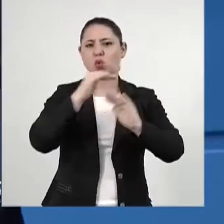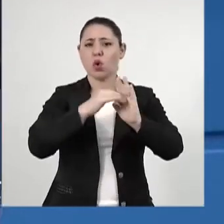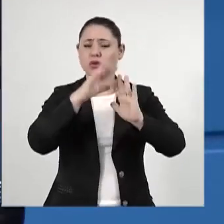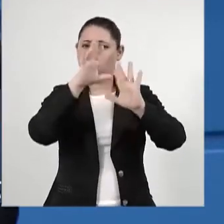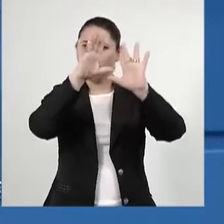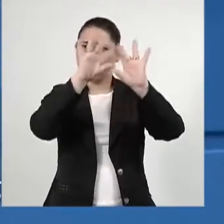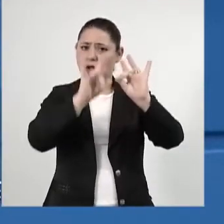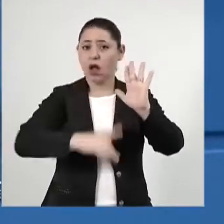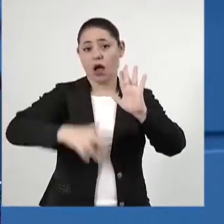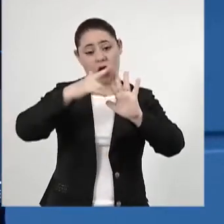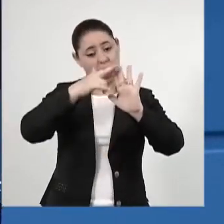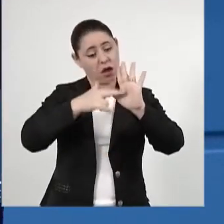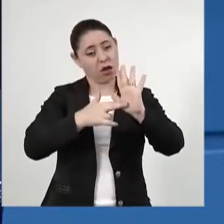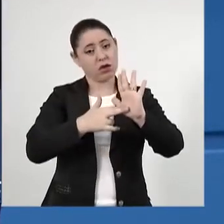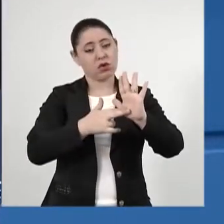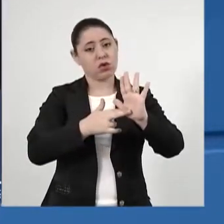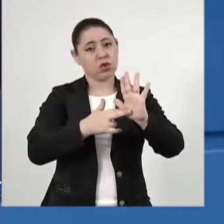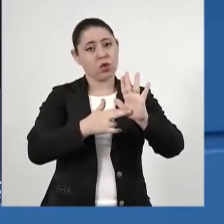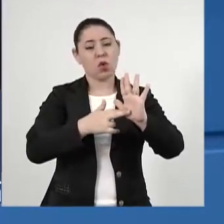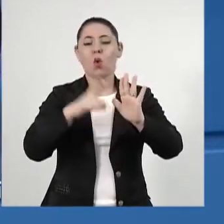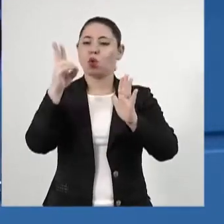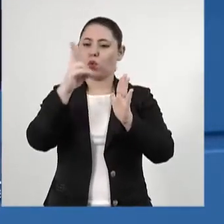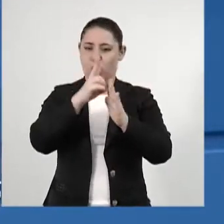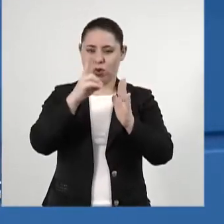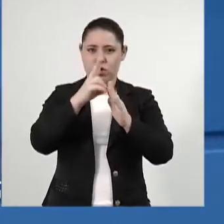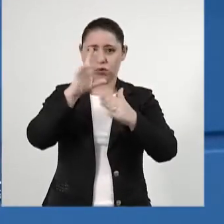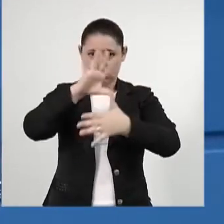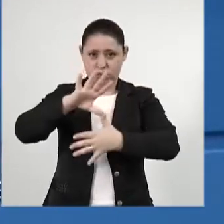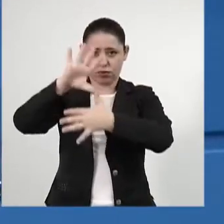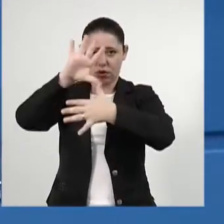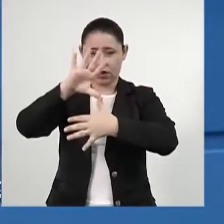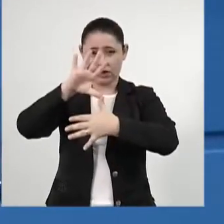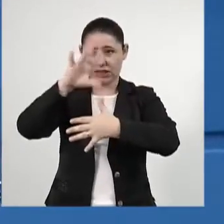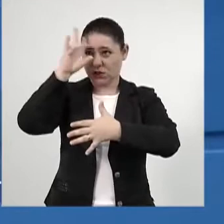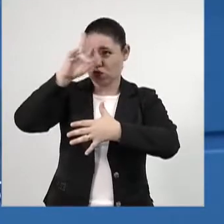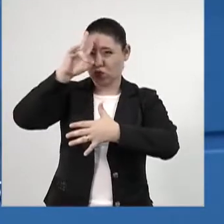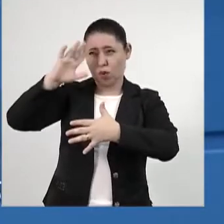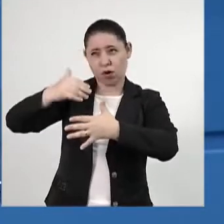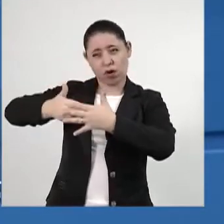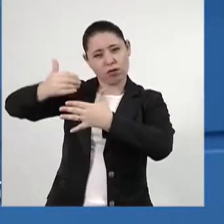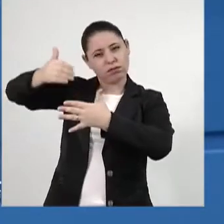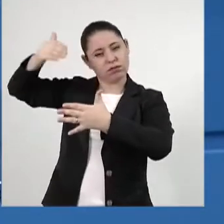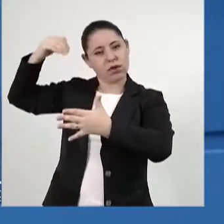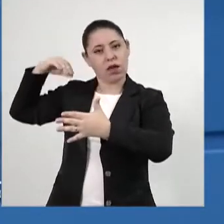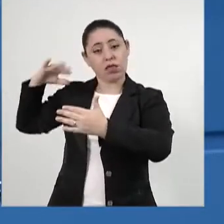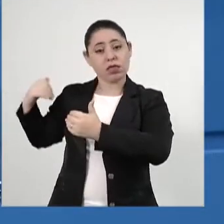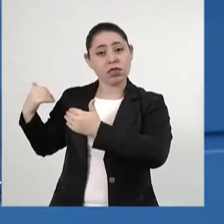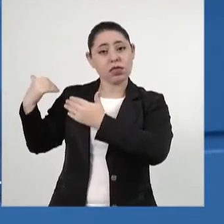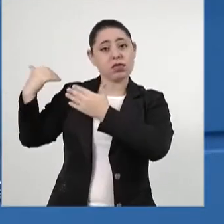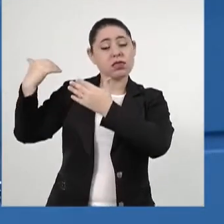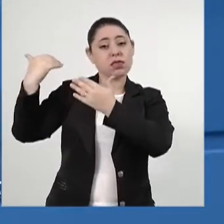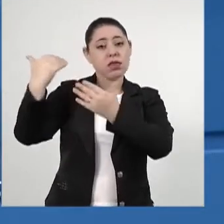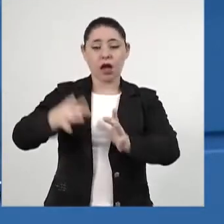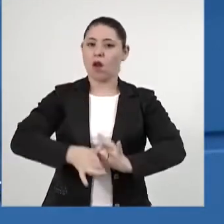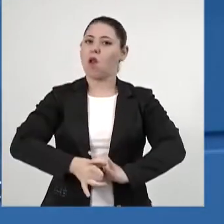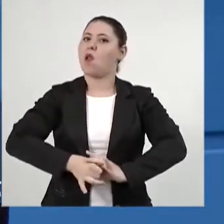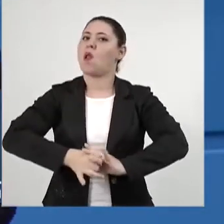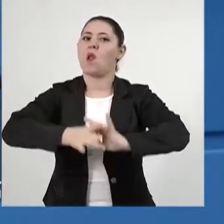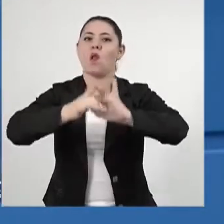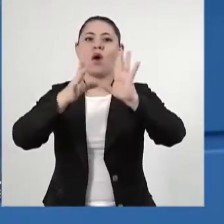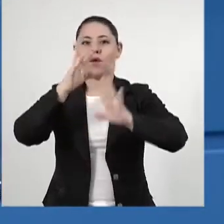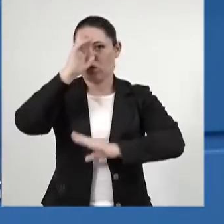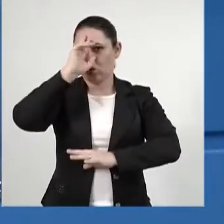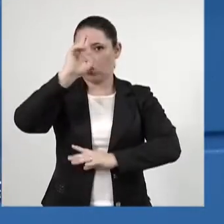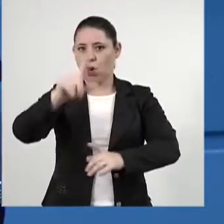seja, os índios americanos, se o senhor pegar na história, deram aos índios americanos independência, são os donos